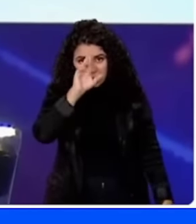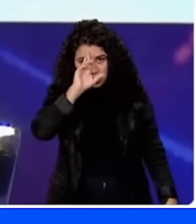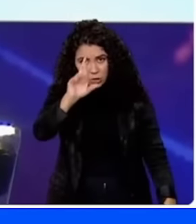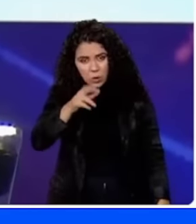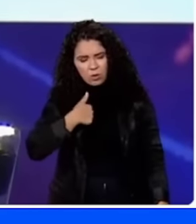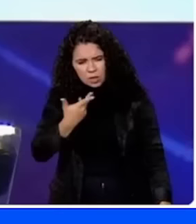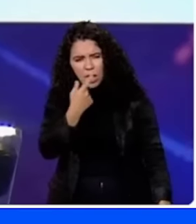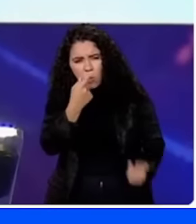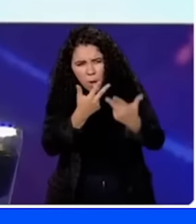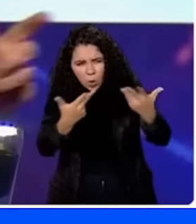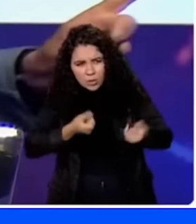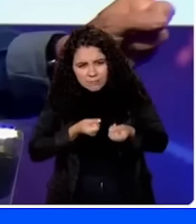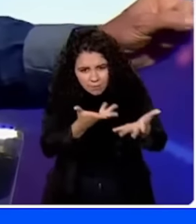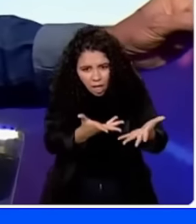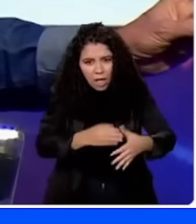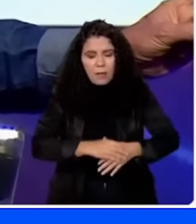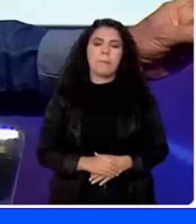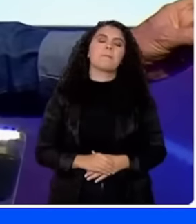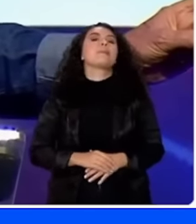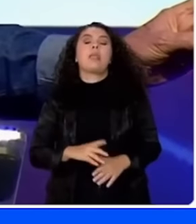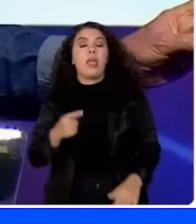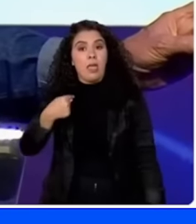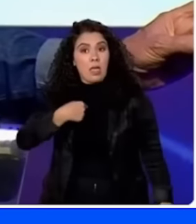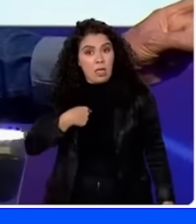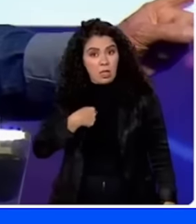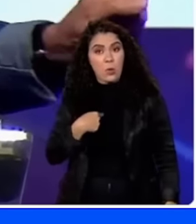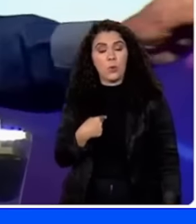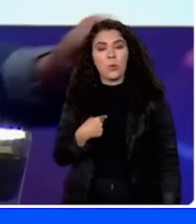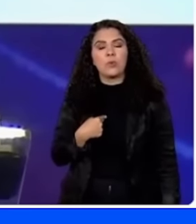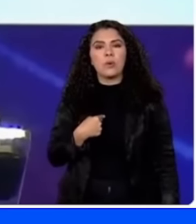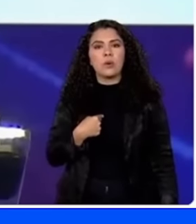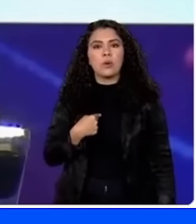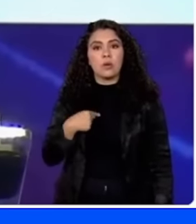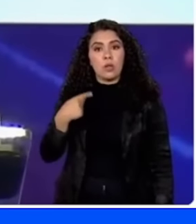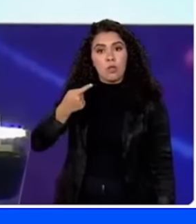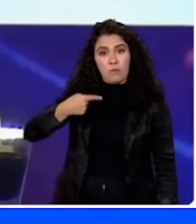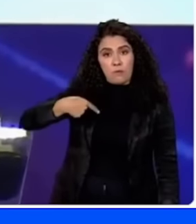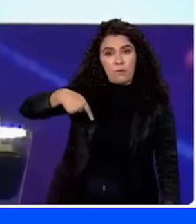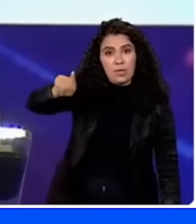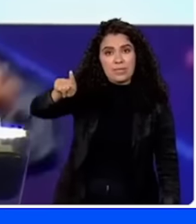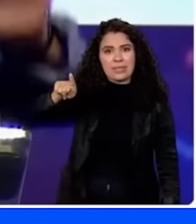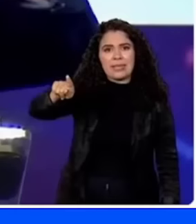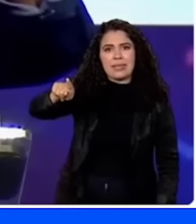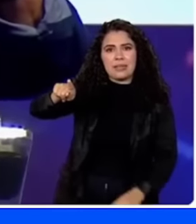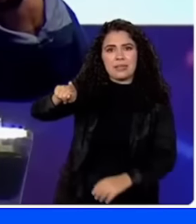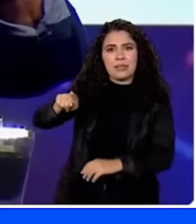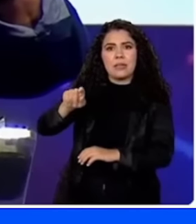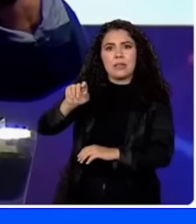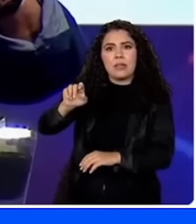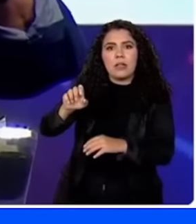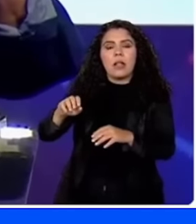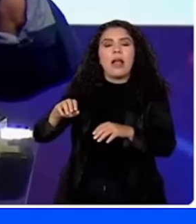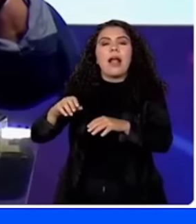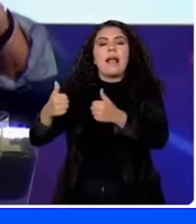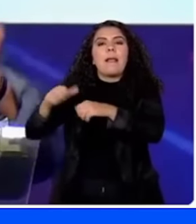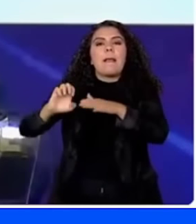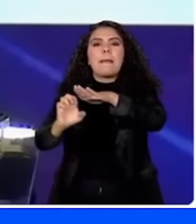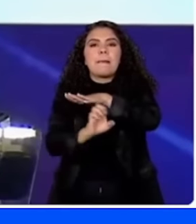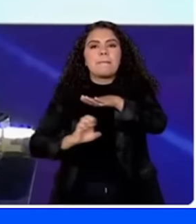coisa. Eu fui na Scania, comprei 100 caminhões